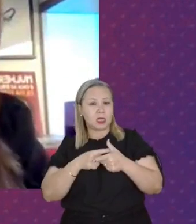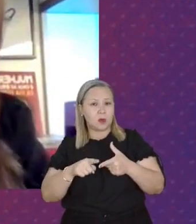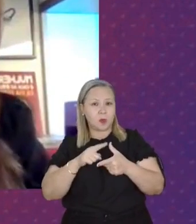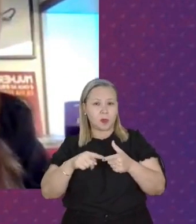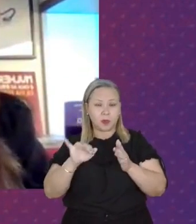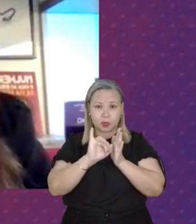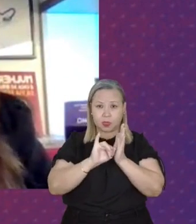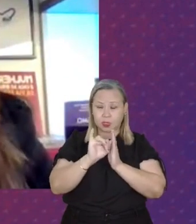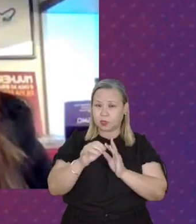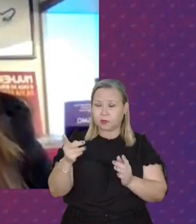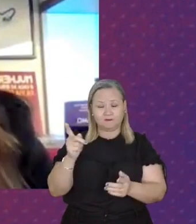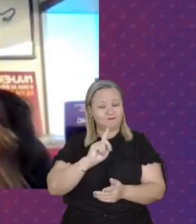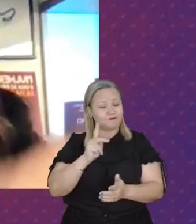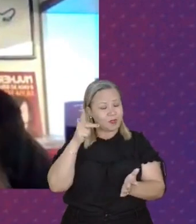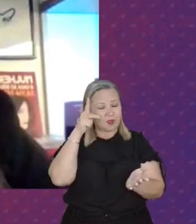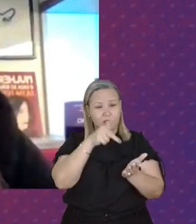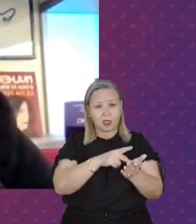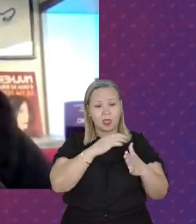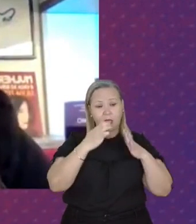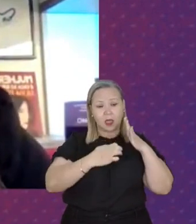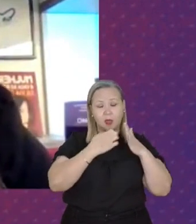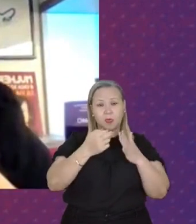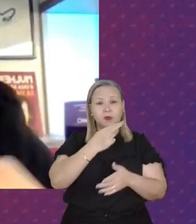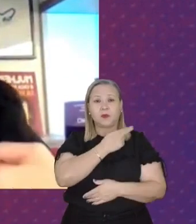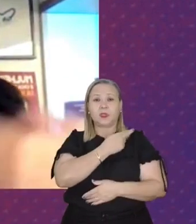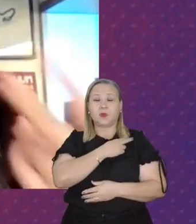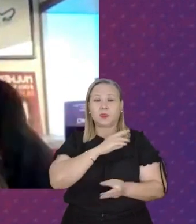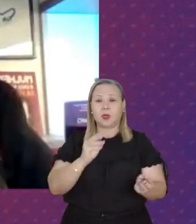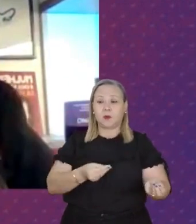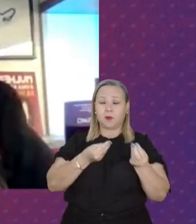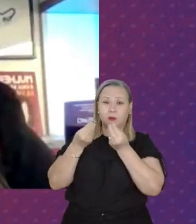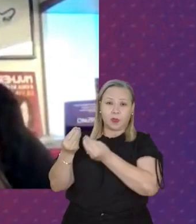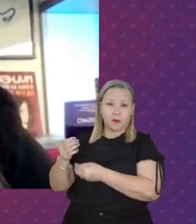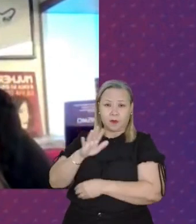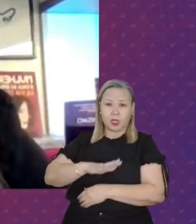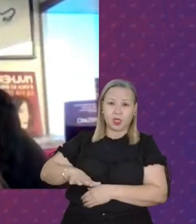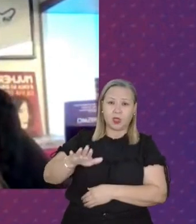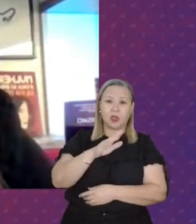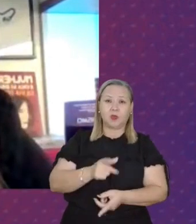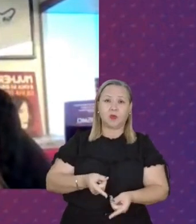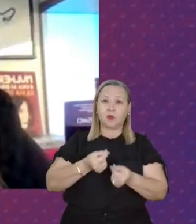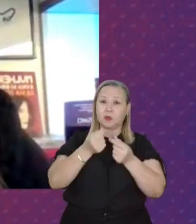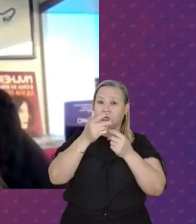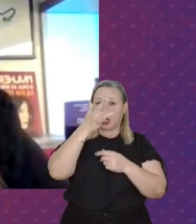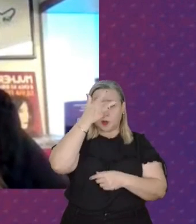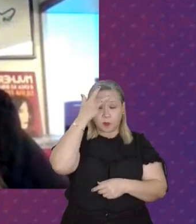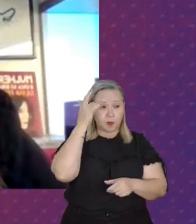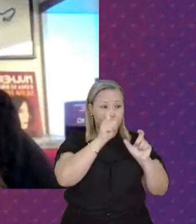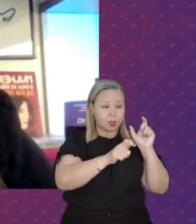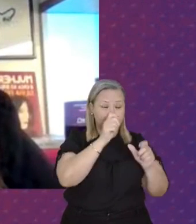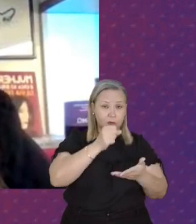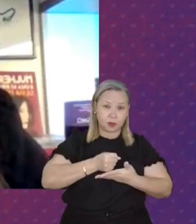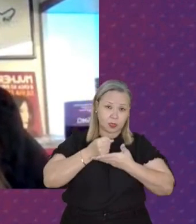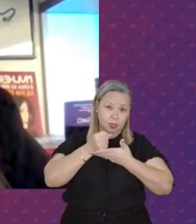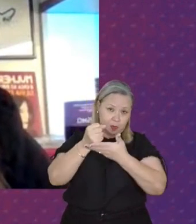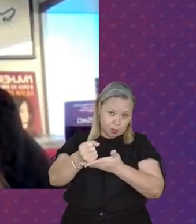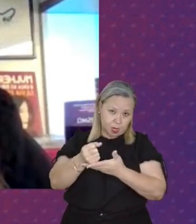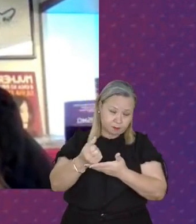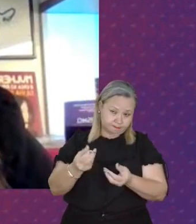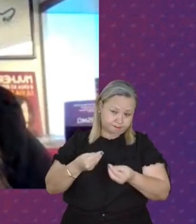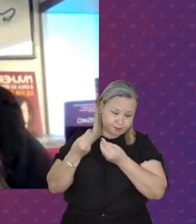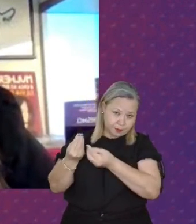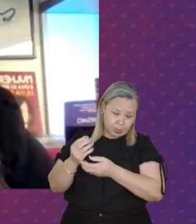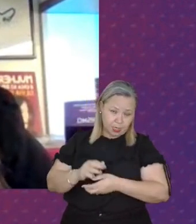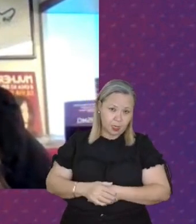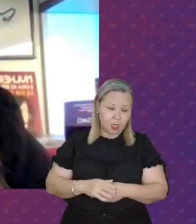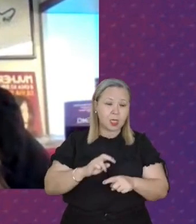for efetivado, a empresa fica responsável por devolver todo o dinheiro para as pessoas que fizeram as doações. Então, por